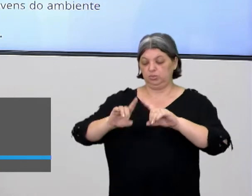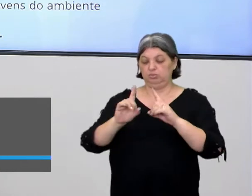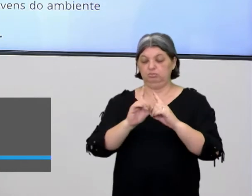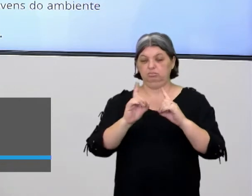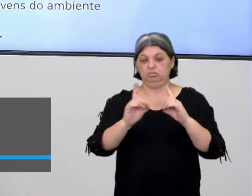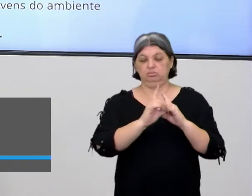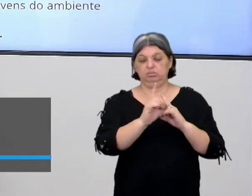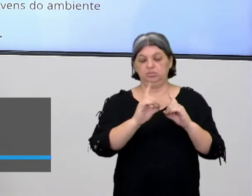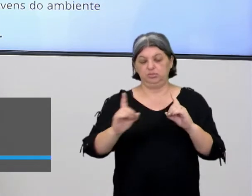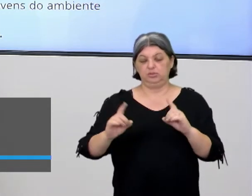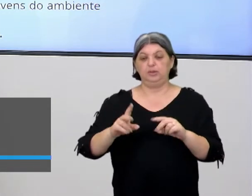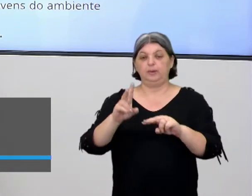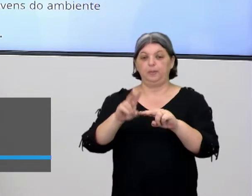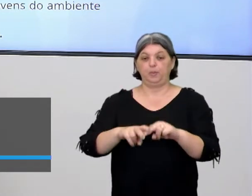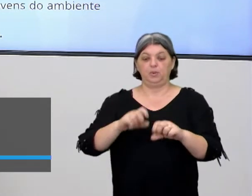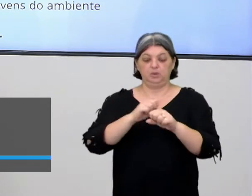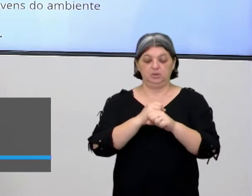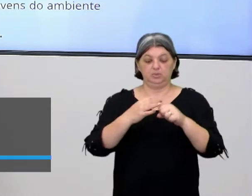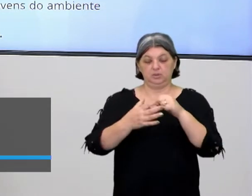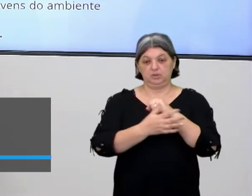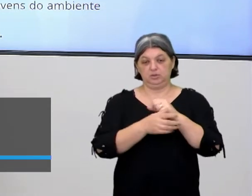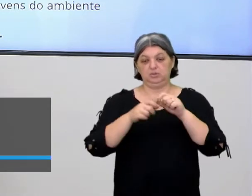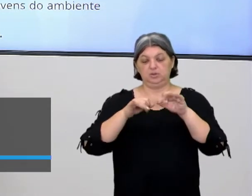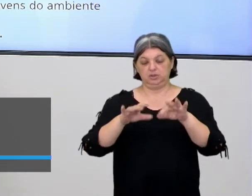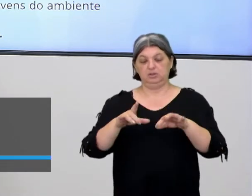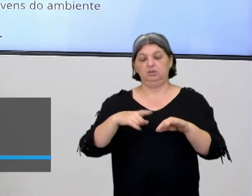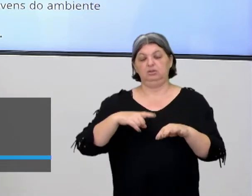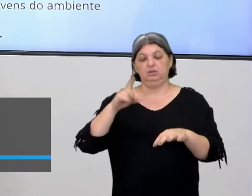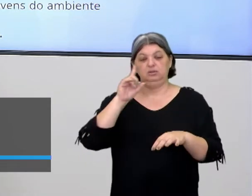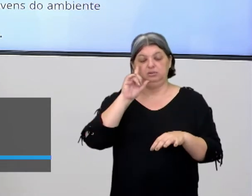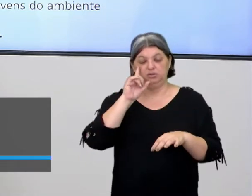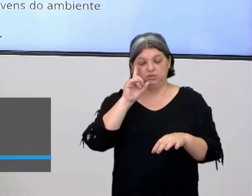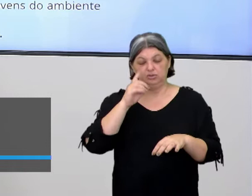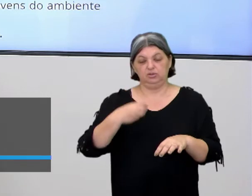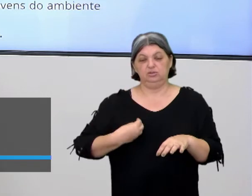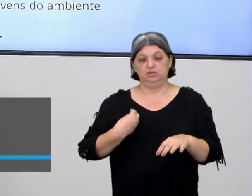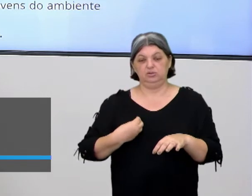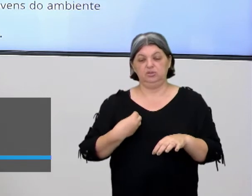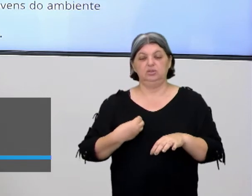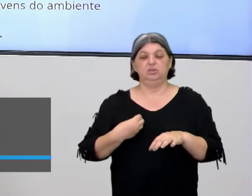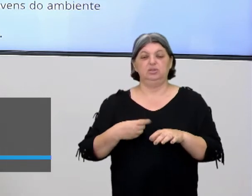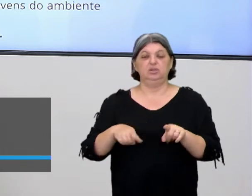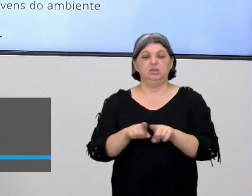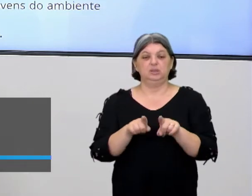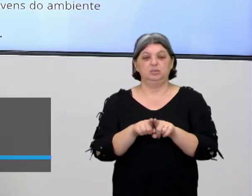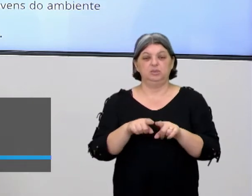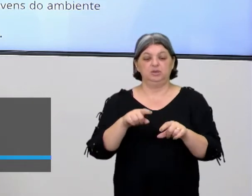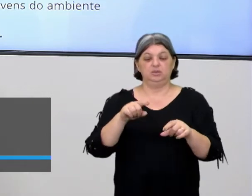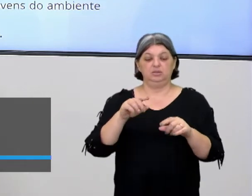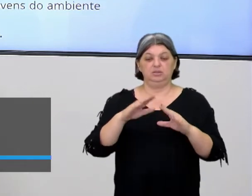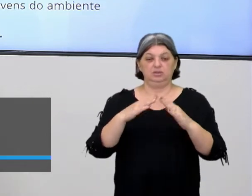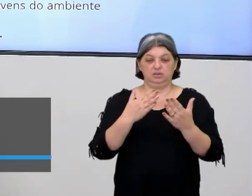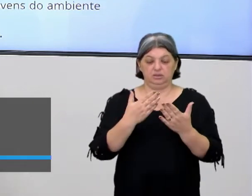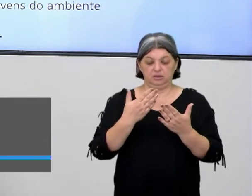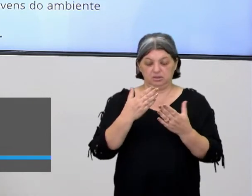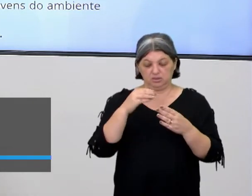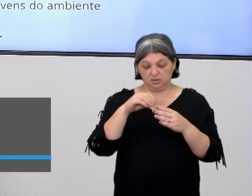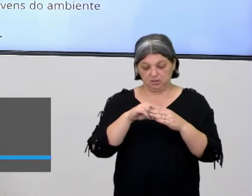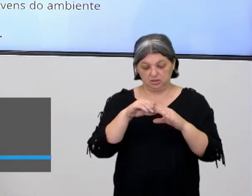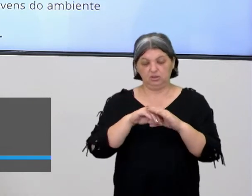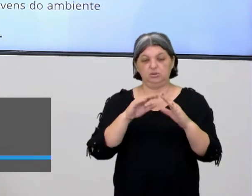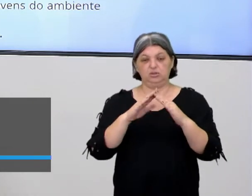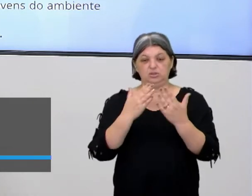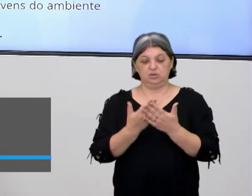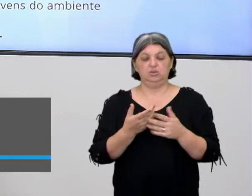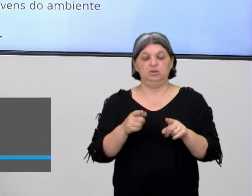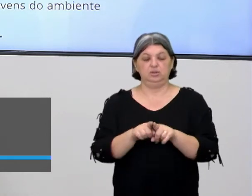da pandemia, né? As crianças têm uma rotina de vida, têm uma rotina na escola, né? Então esse afastamento aí, como todos